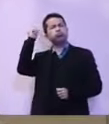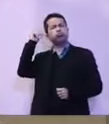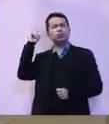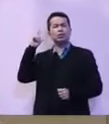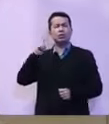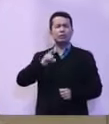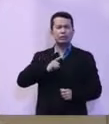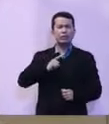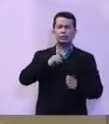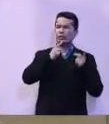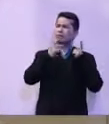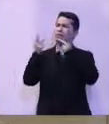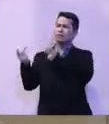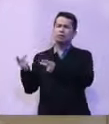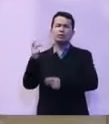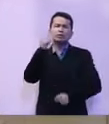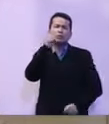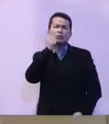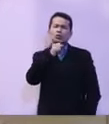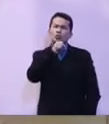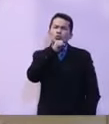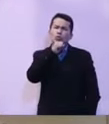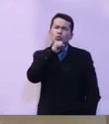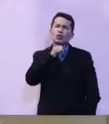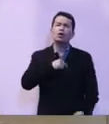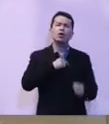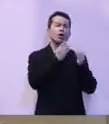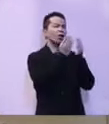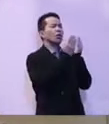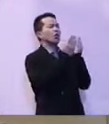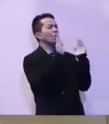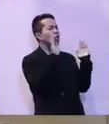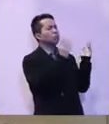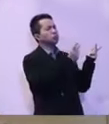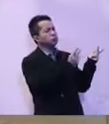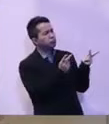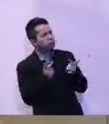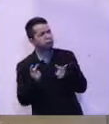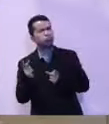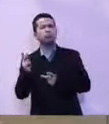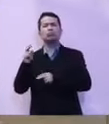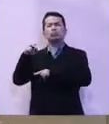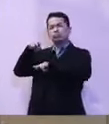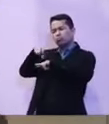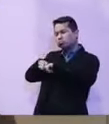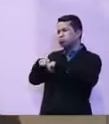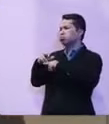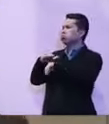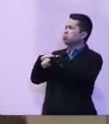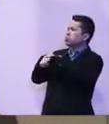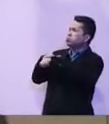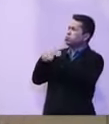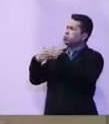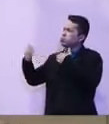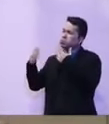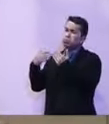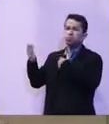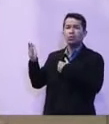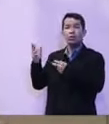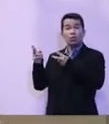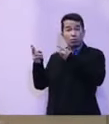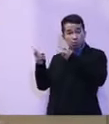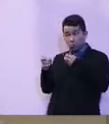é? E então eu fui, ela me recebeu muito bem e eu percebi na casa dela que essa senhora é uma